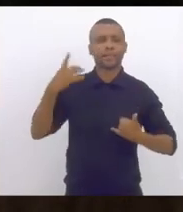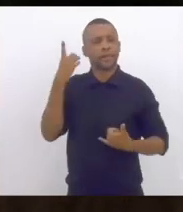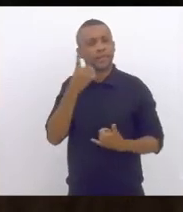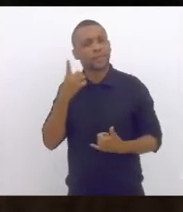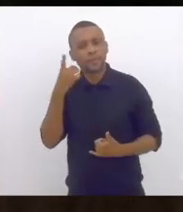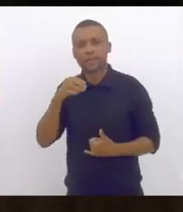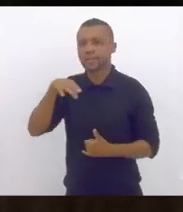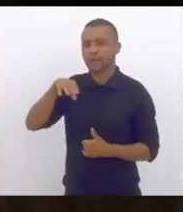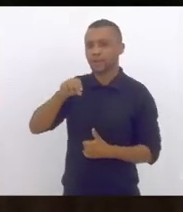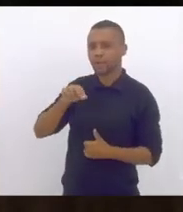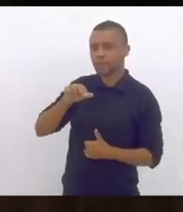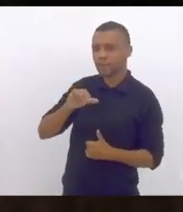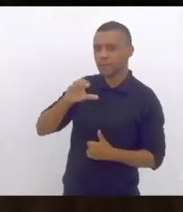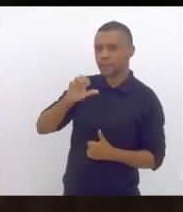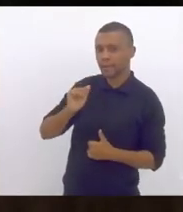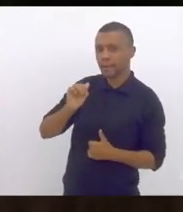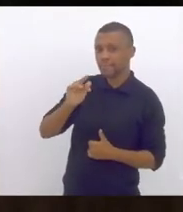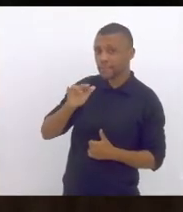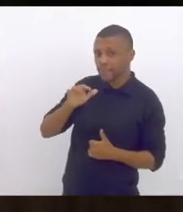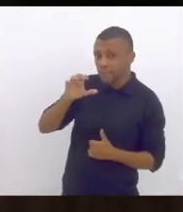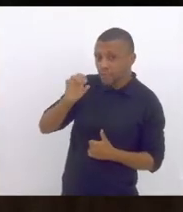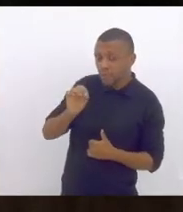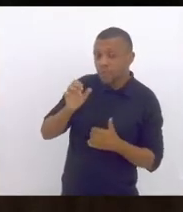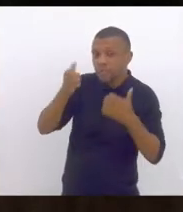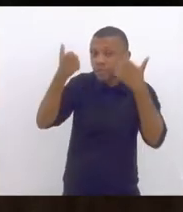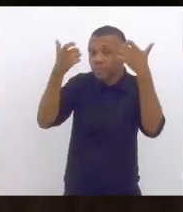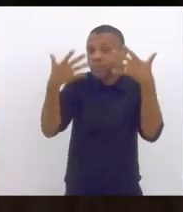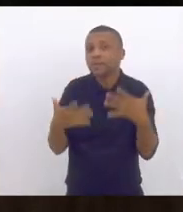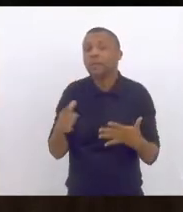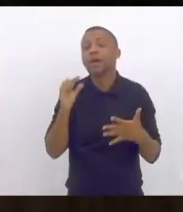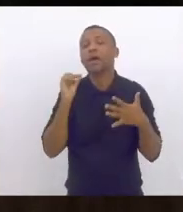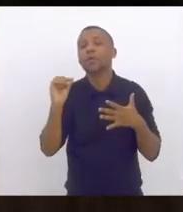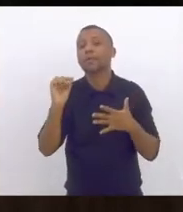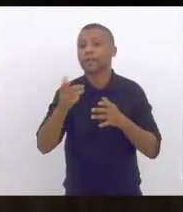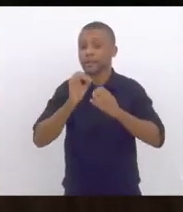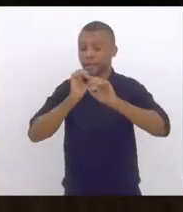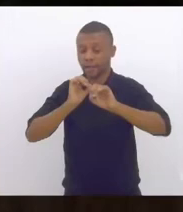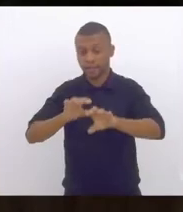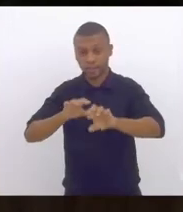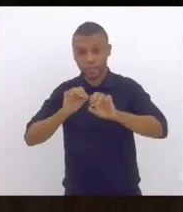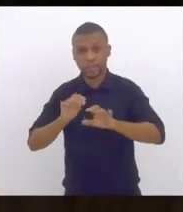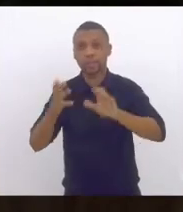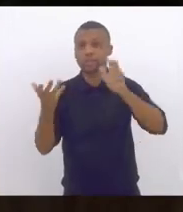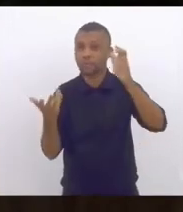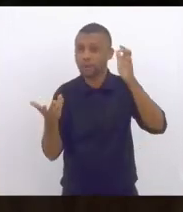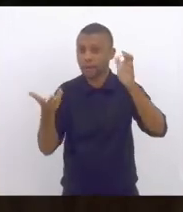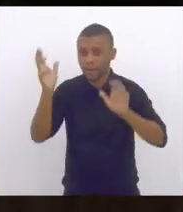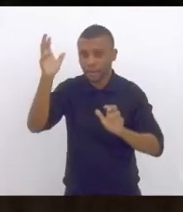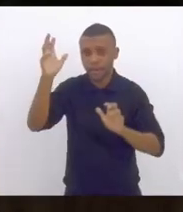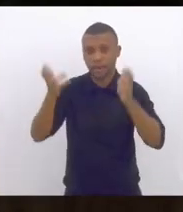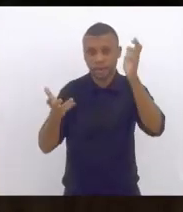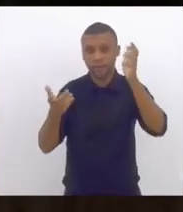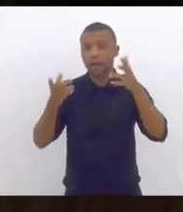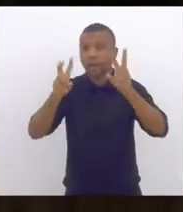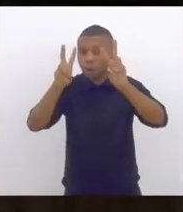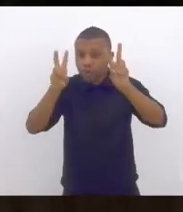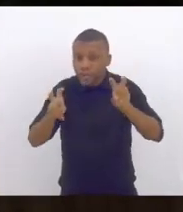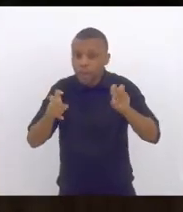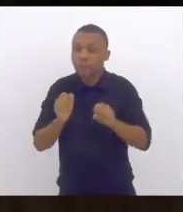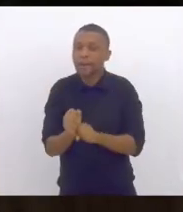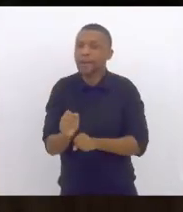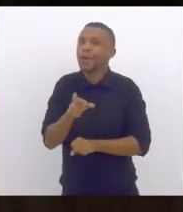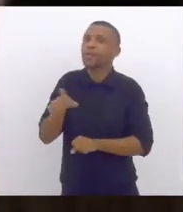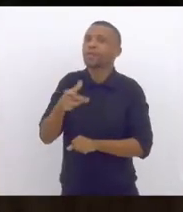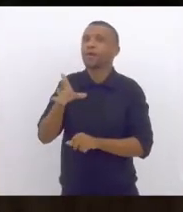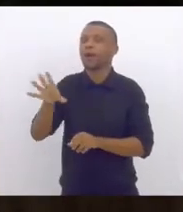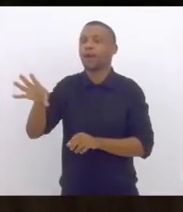deputada Mônica Francisco. Dizer o seguinte, a educação climática, como tema, não deve ser só